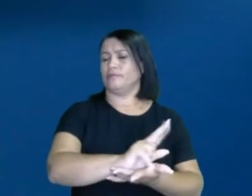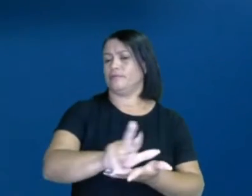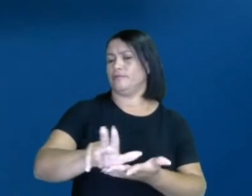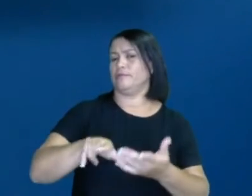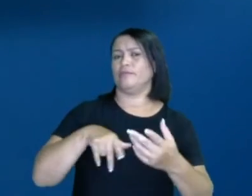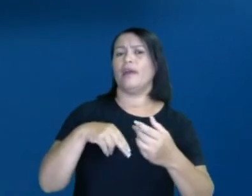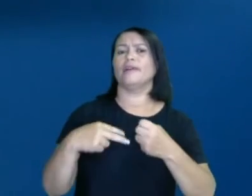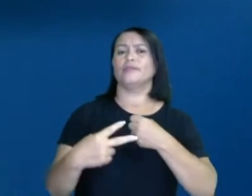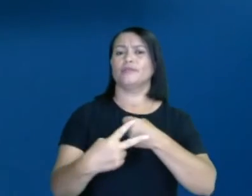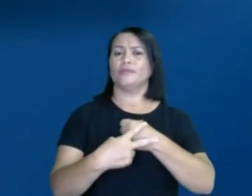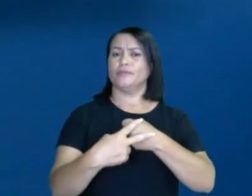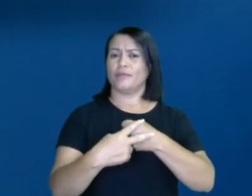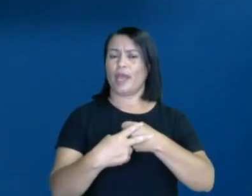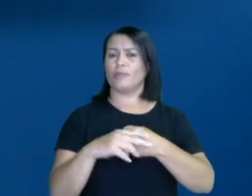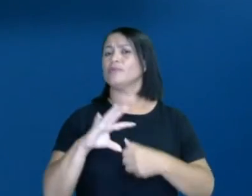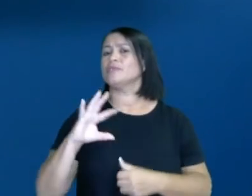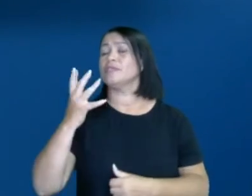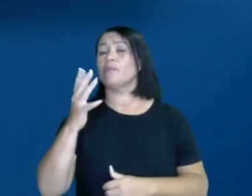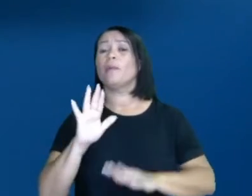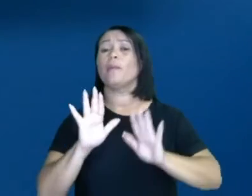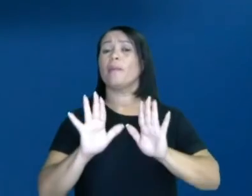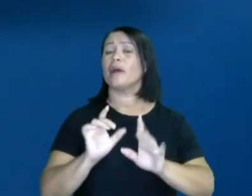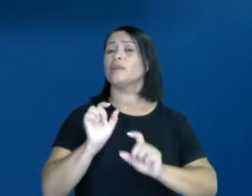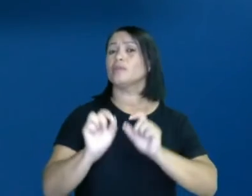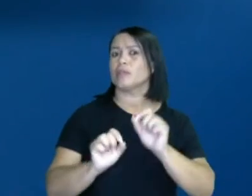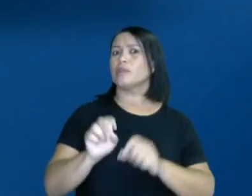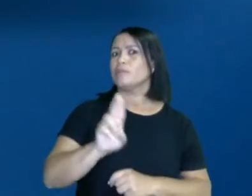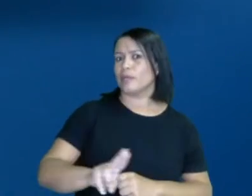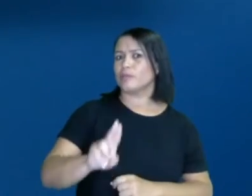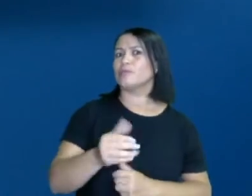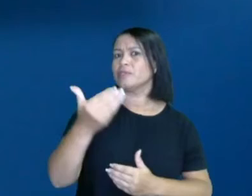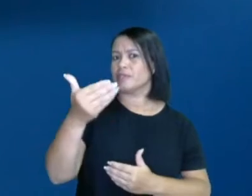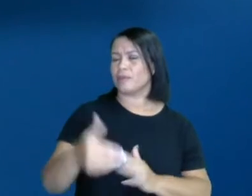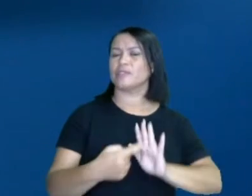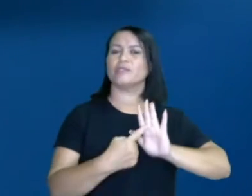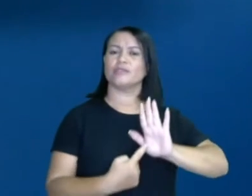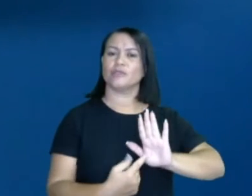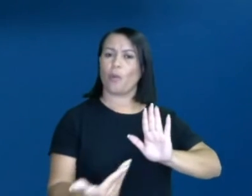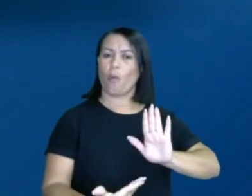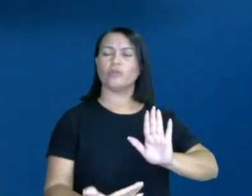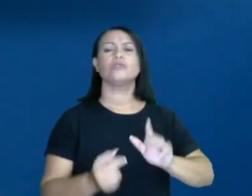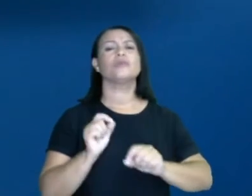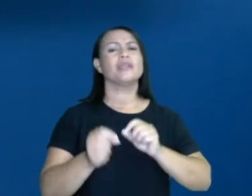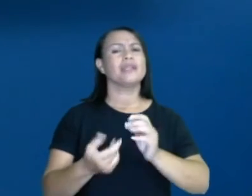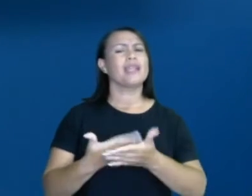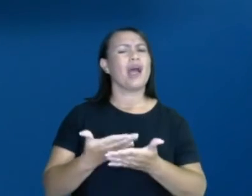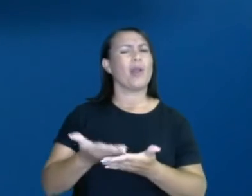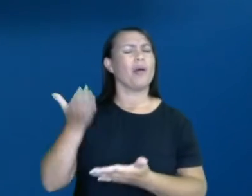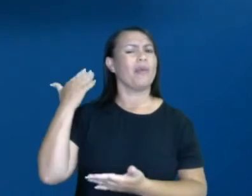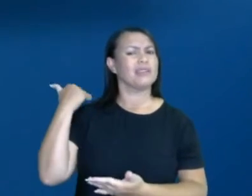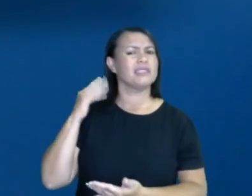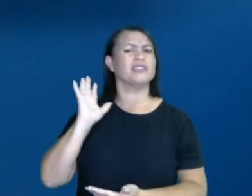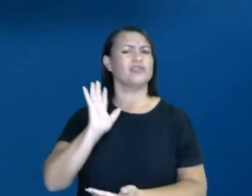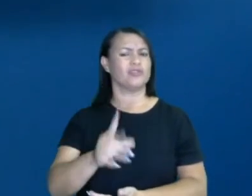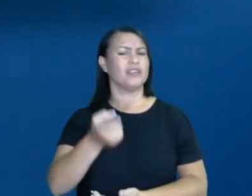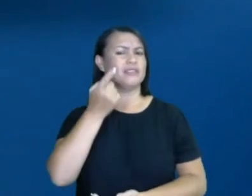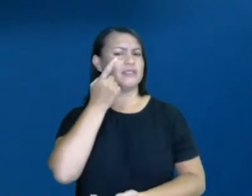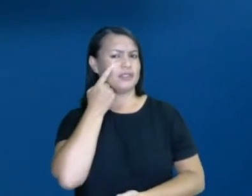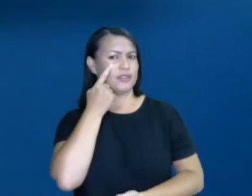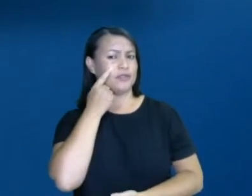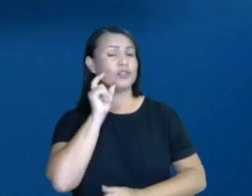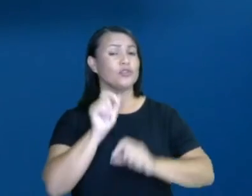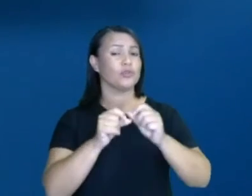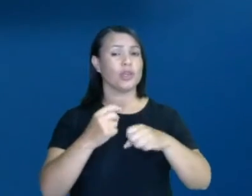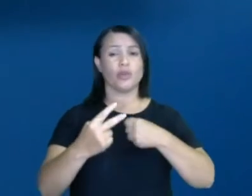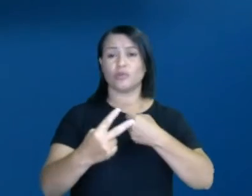vários tempos verbais. Mas o que a gente mais usa são esses que eu trouxe hoje. Na aula passada, a gente já tinha visto,